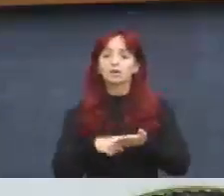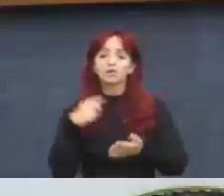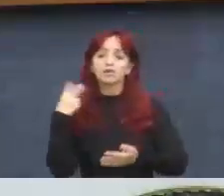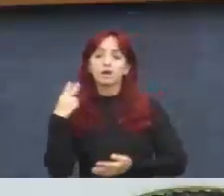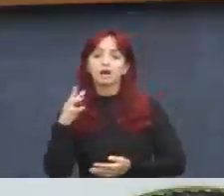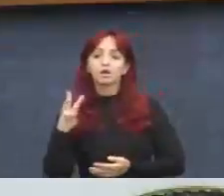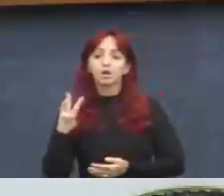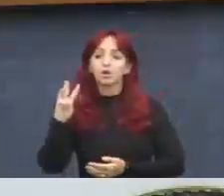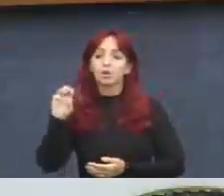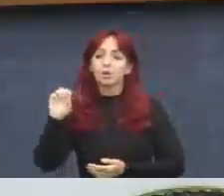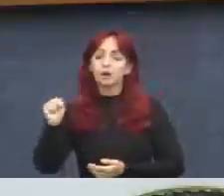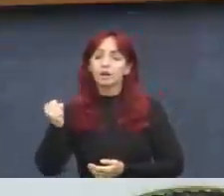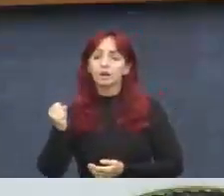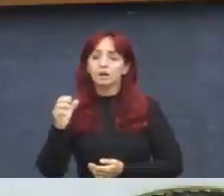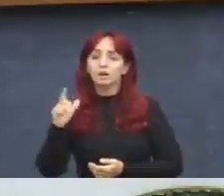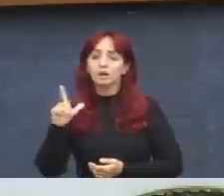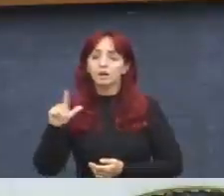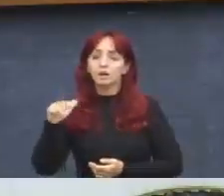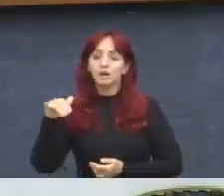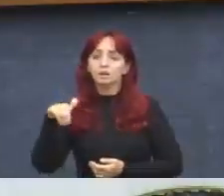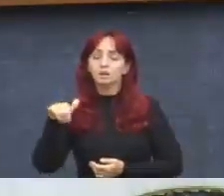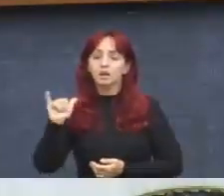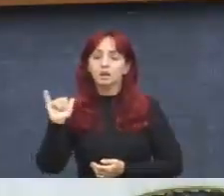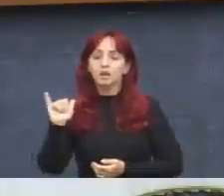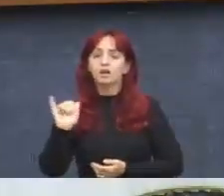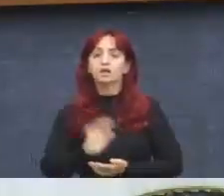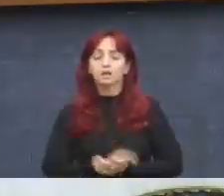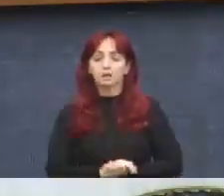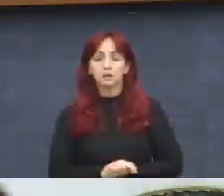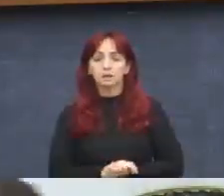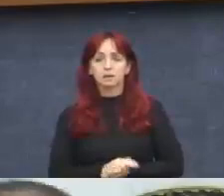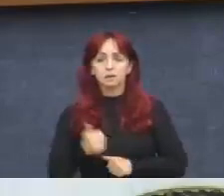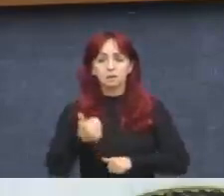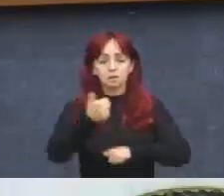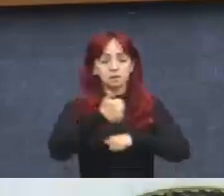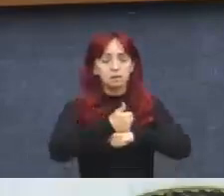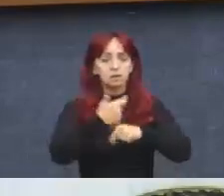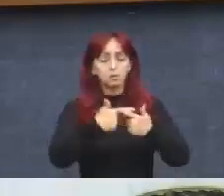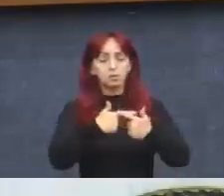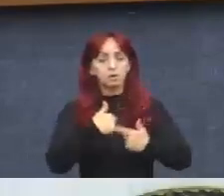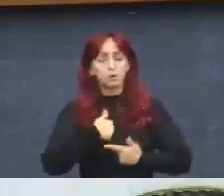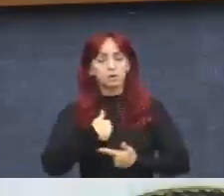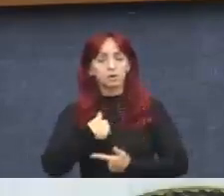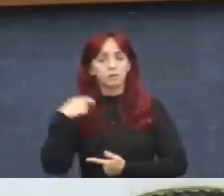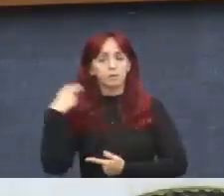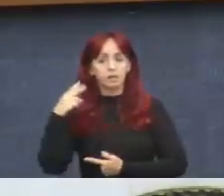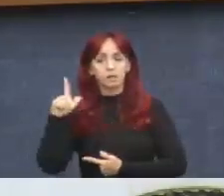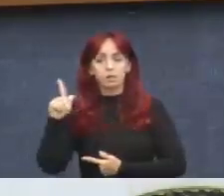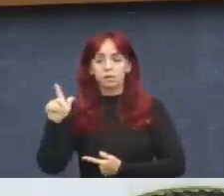Wesley, vice-presidente, segundo vice-presidente dessa casa, para presidir a sessão, porque eu sou autor do próximo projeto.